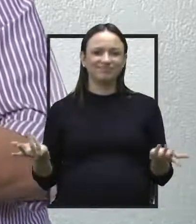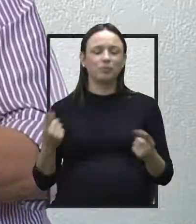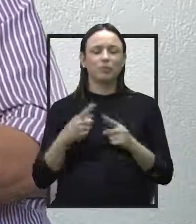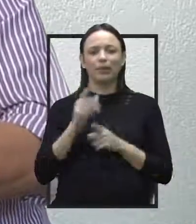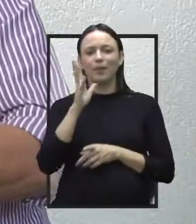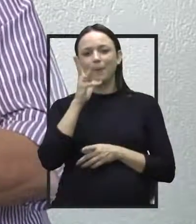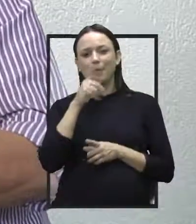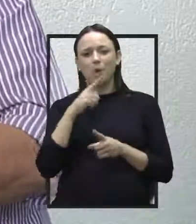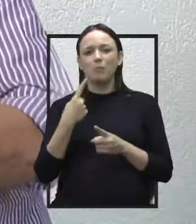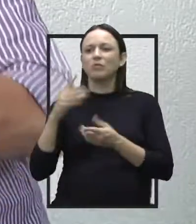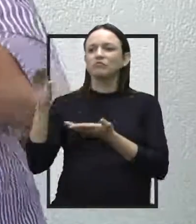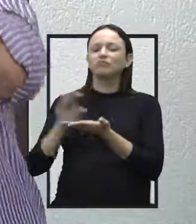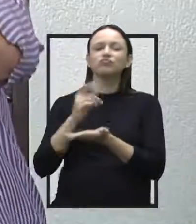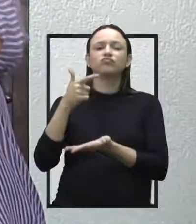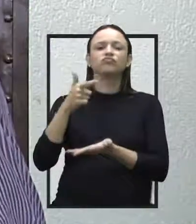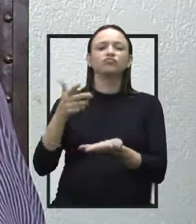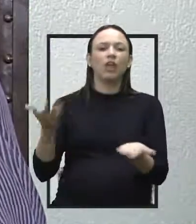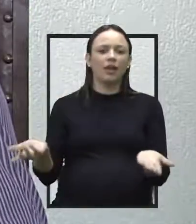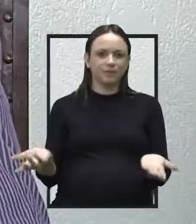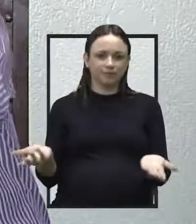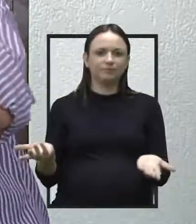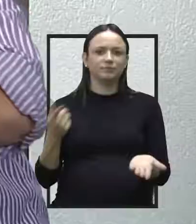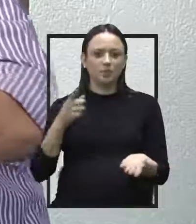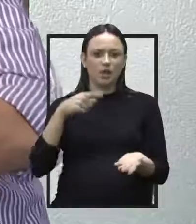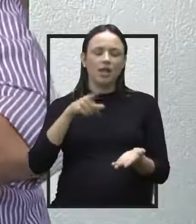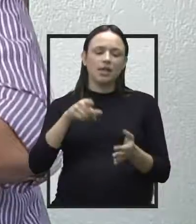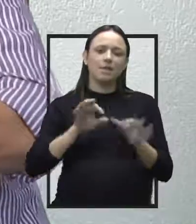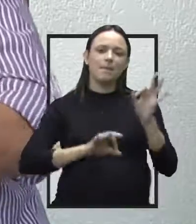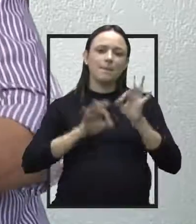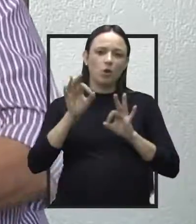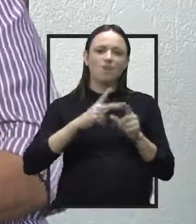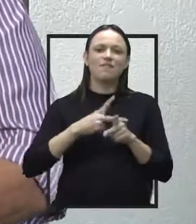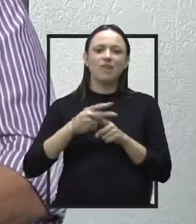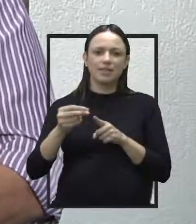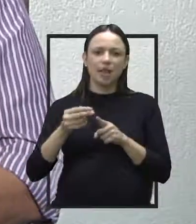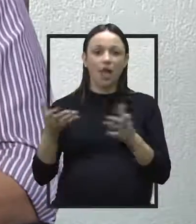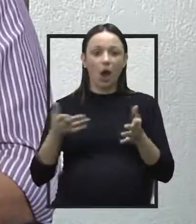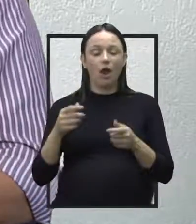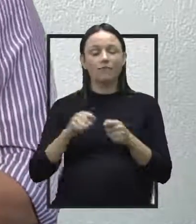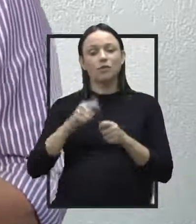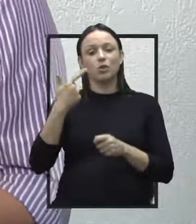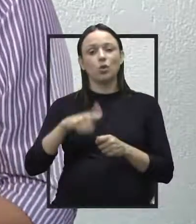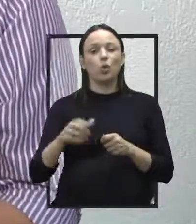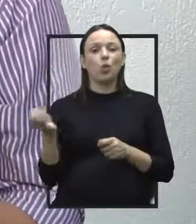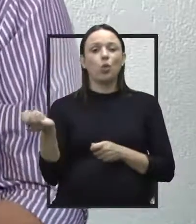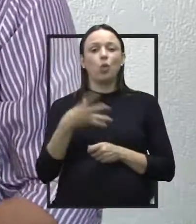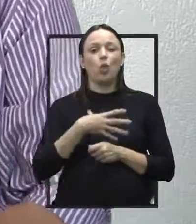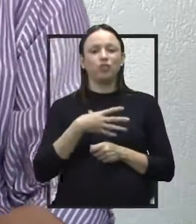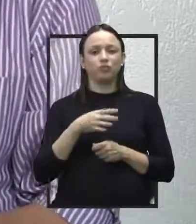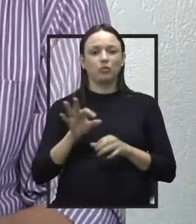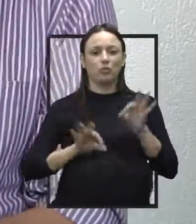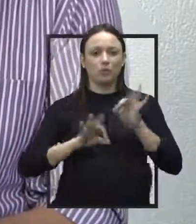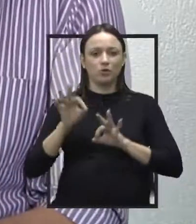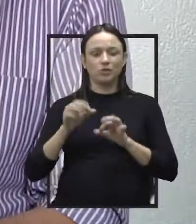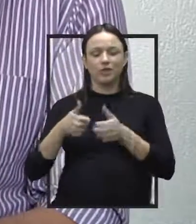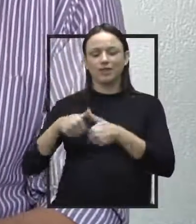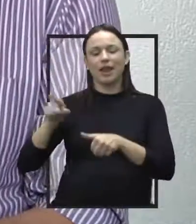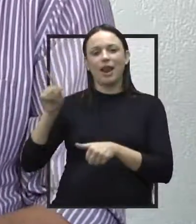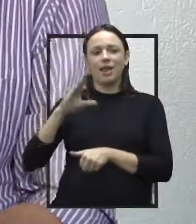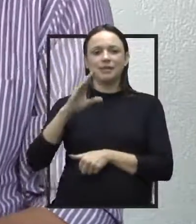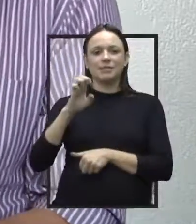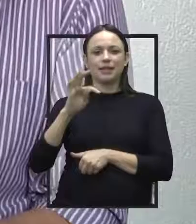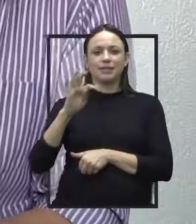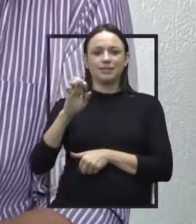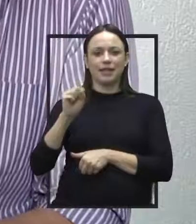falta de recursos, essas coisas, aquele projeto que tinha venceu. E o projeto agora, o novo projeto, está na CETESB. Assim que a